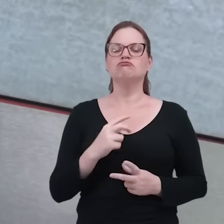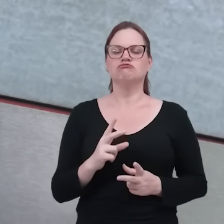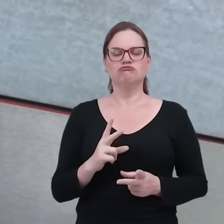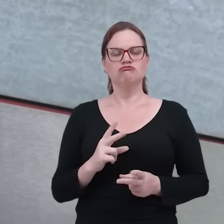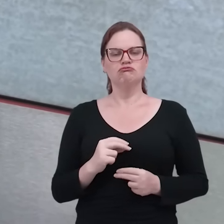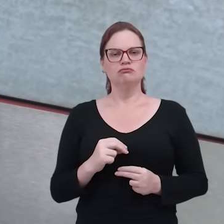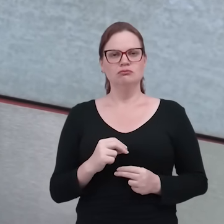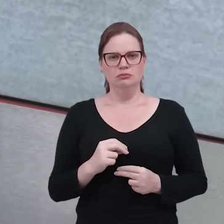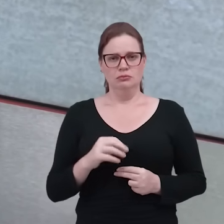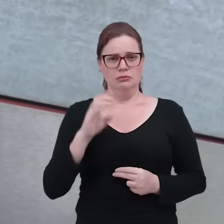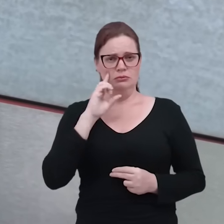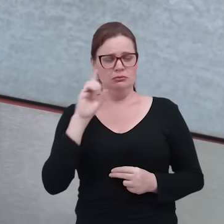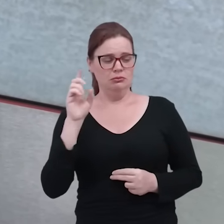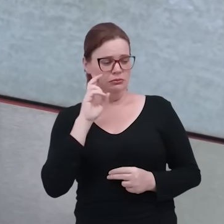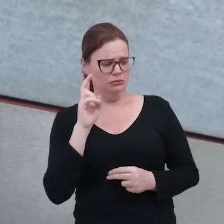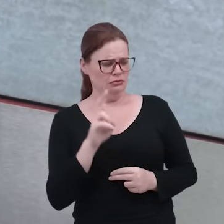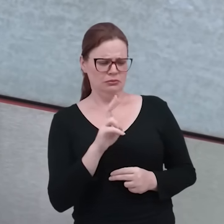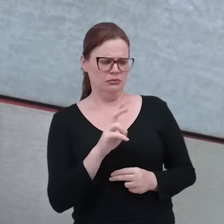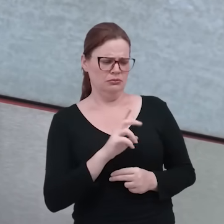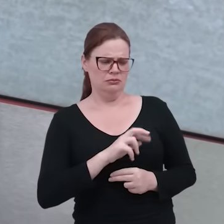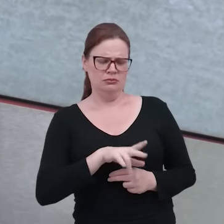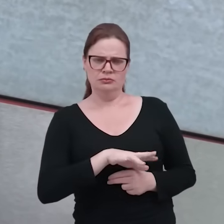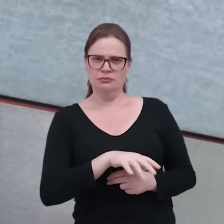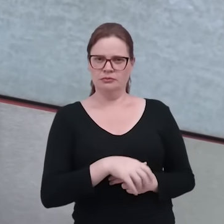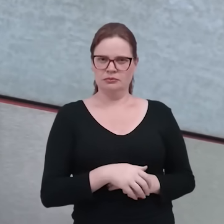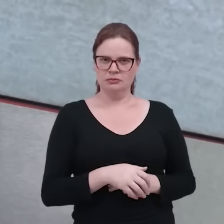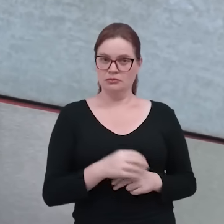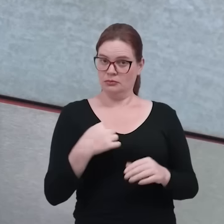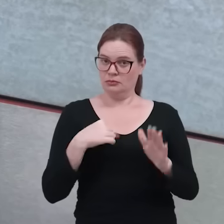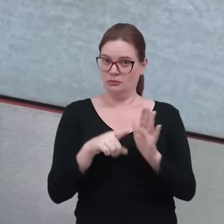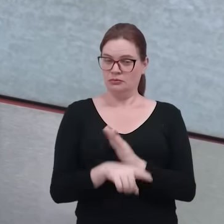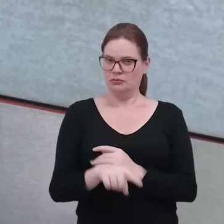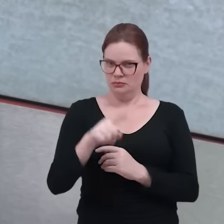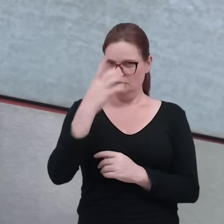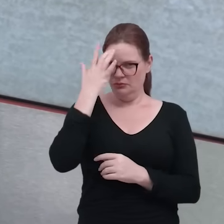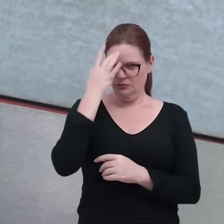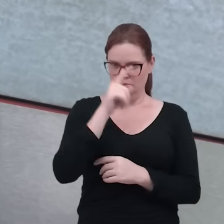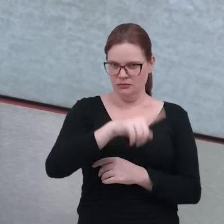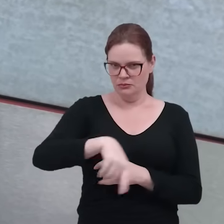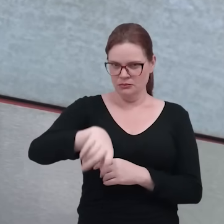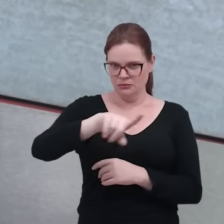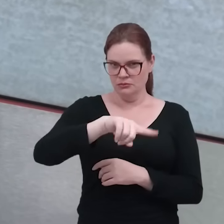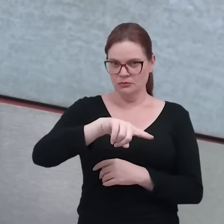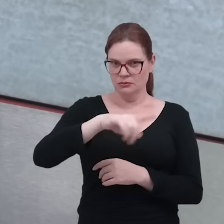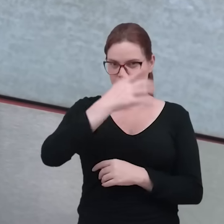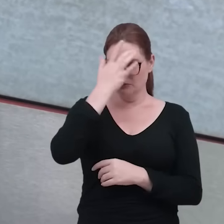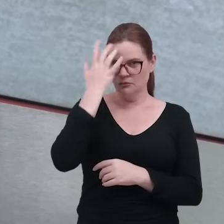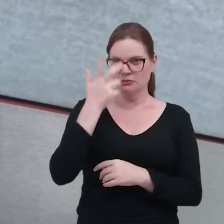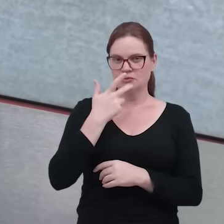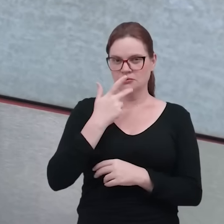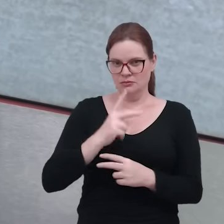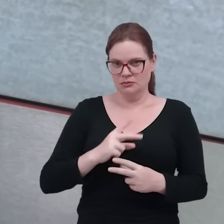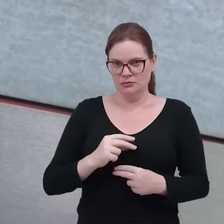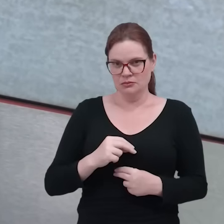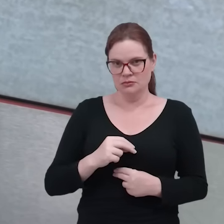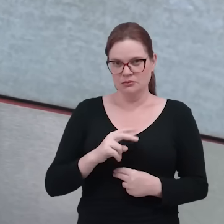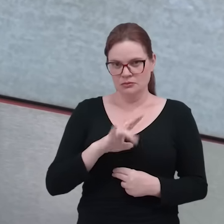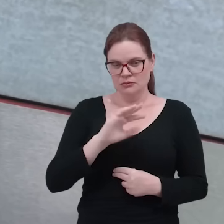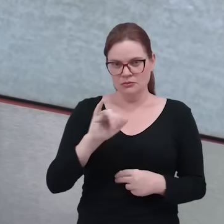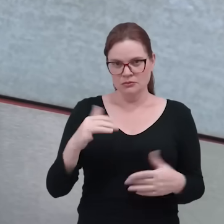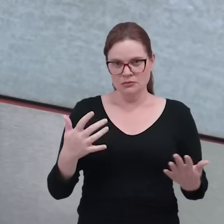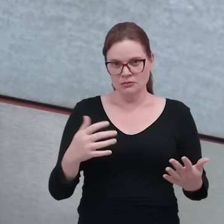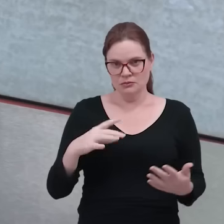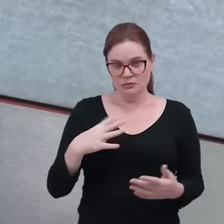merecimentos, e isso diante de Deus. E a pergunta é a seguinte, você acha que isso traz para as pessoas